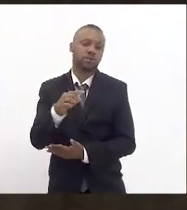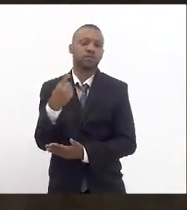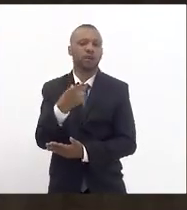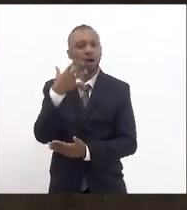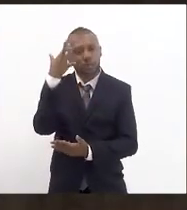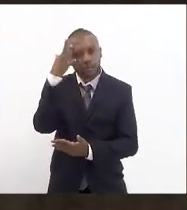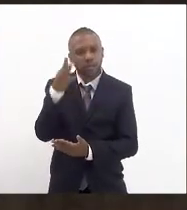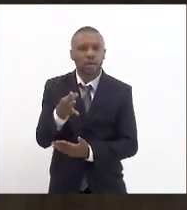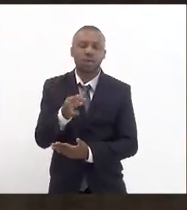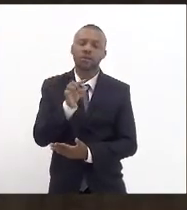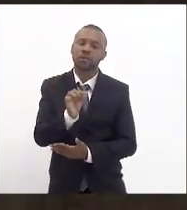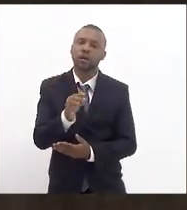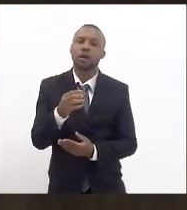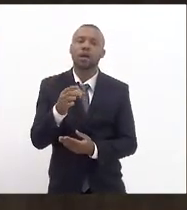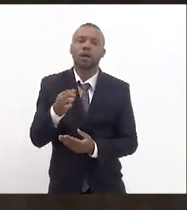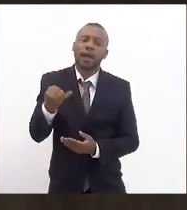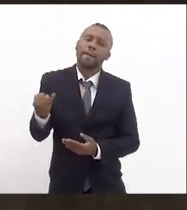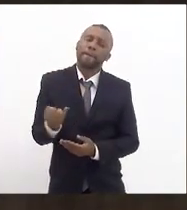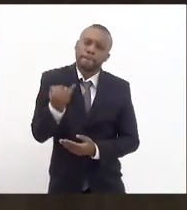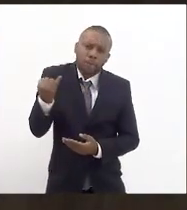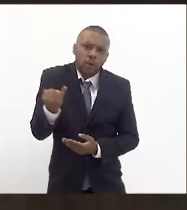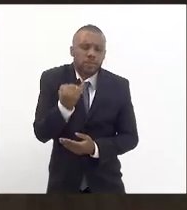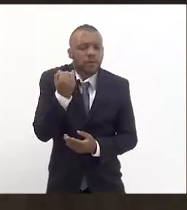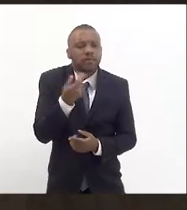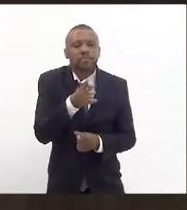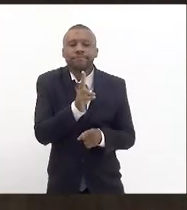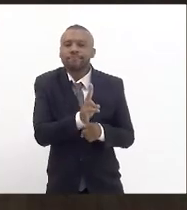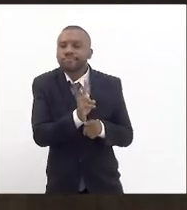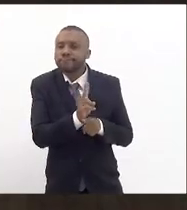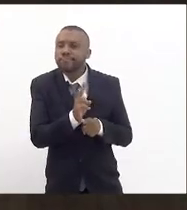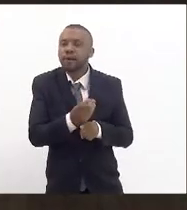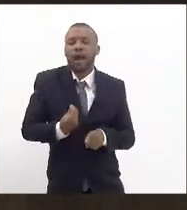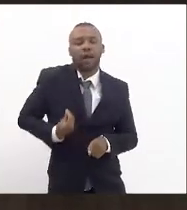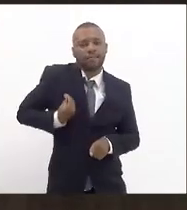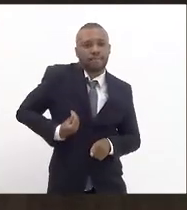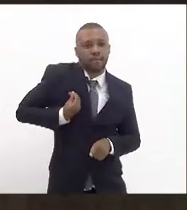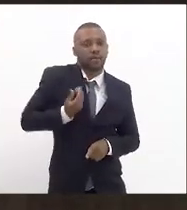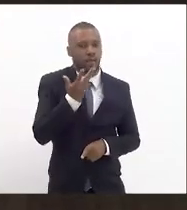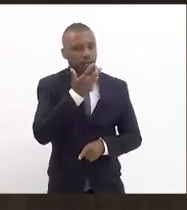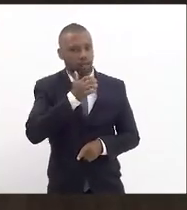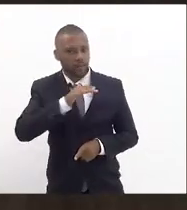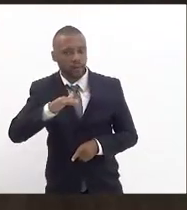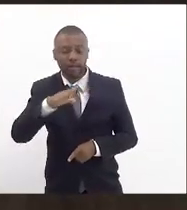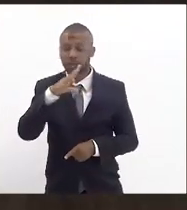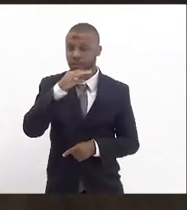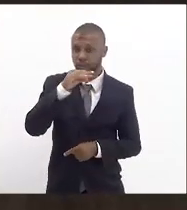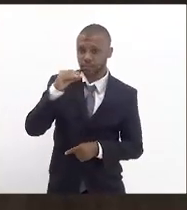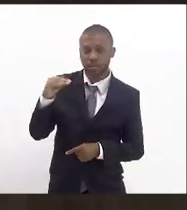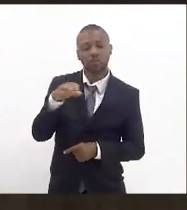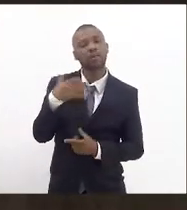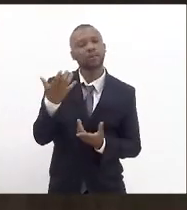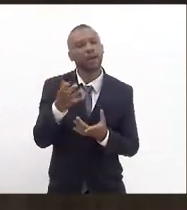essencialmente o quanto que é importante preservar a vida das nossas crianças e adolescentes. Então, quero deixar aqui